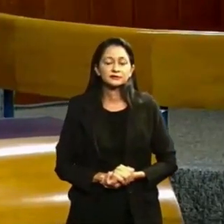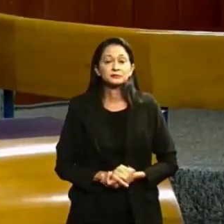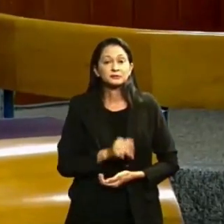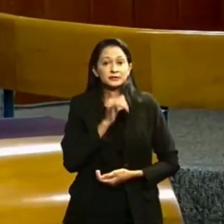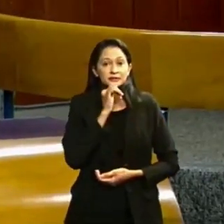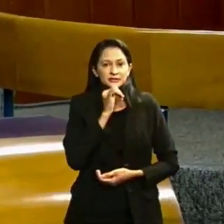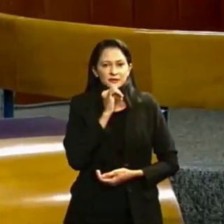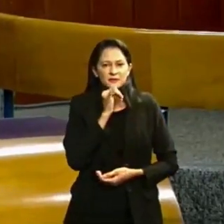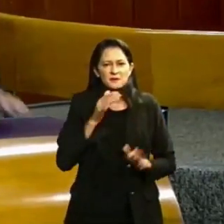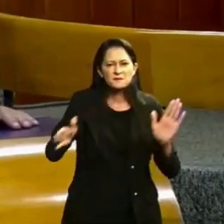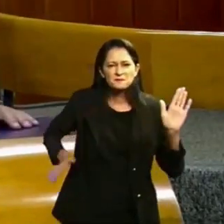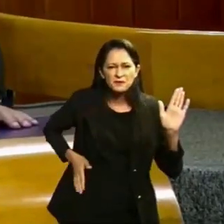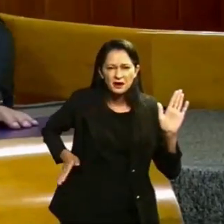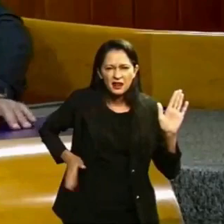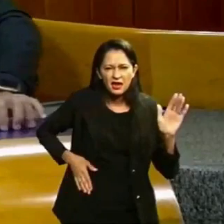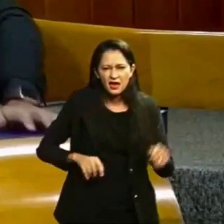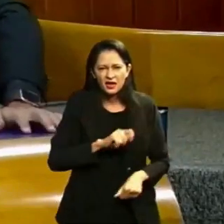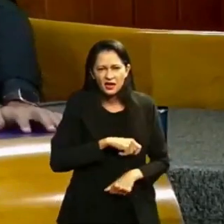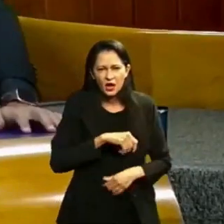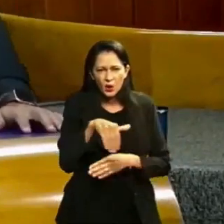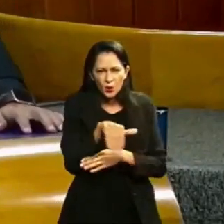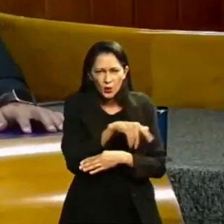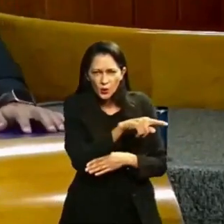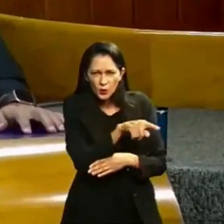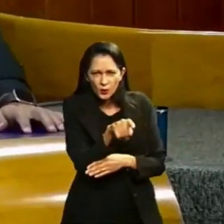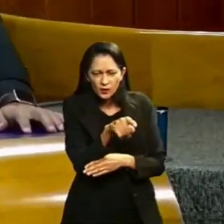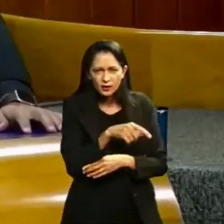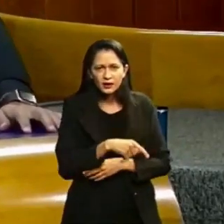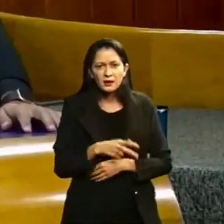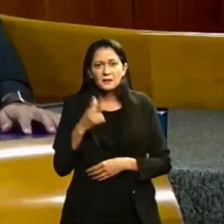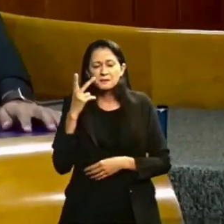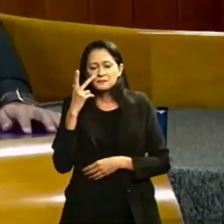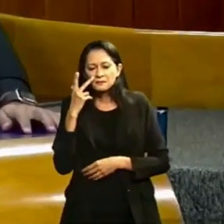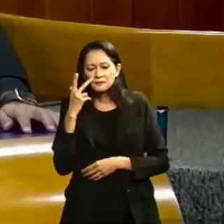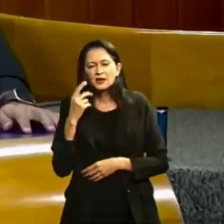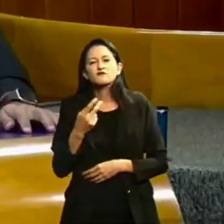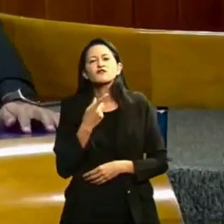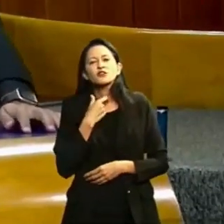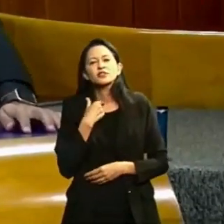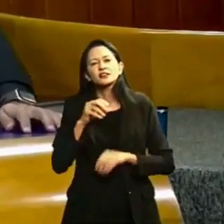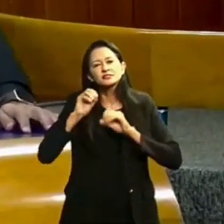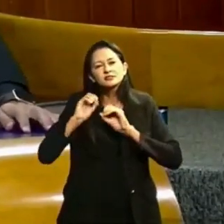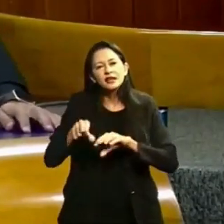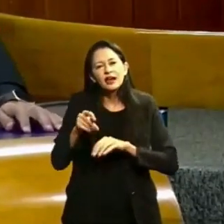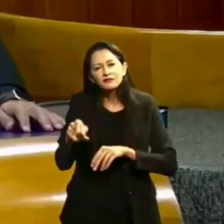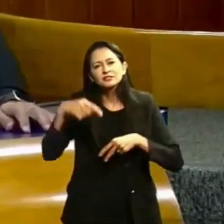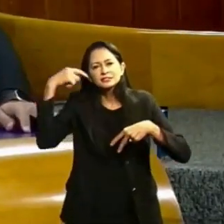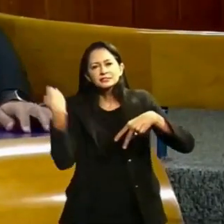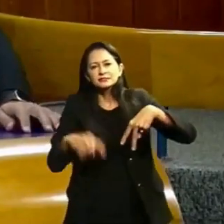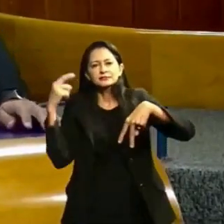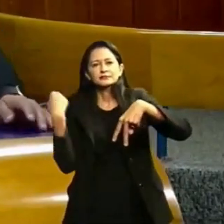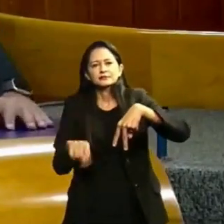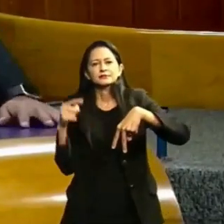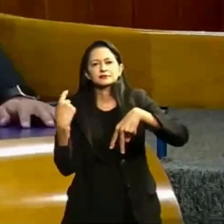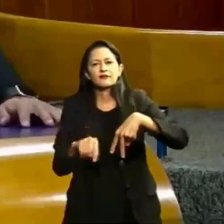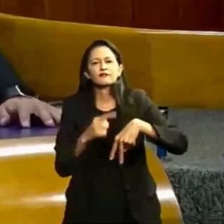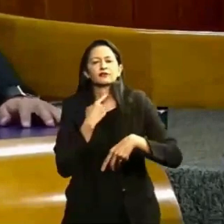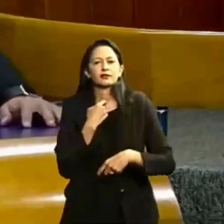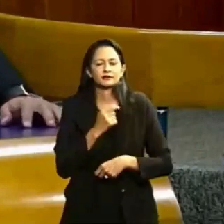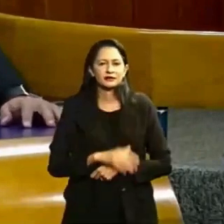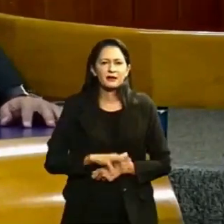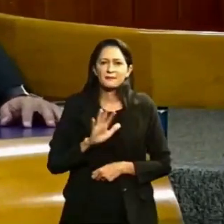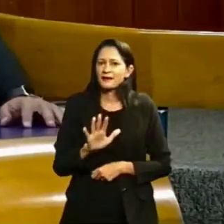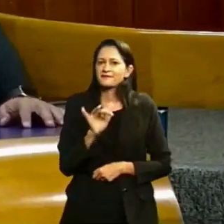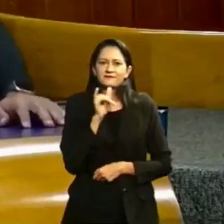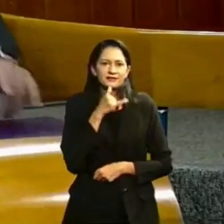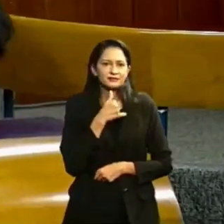gente pega moleque covarde na rua e o pai e a mãe educam, eu queria te educar com cintada no seu lombo. Infelizmente, eu